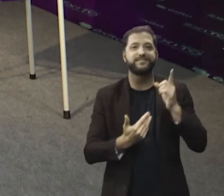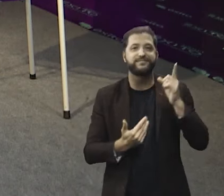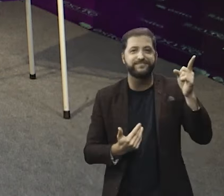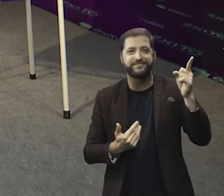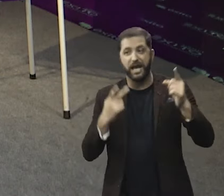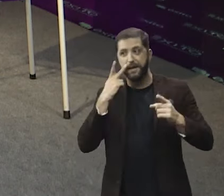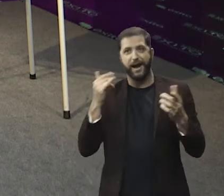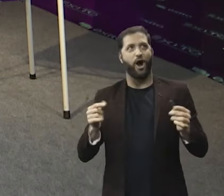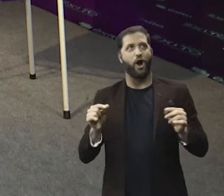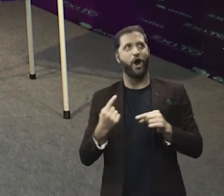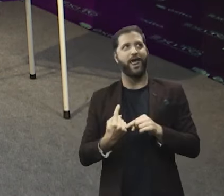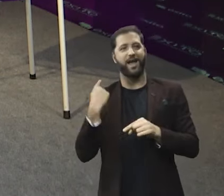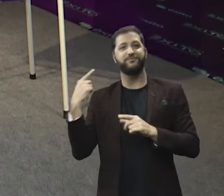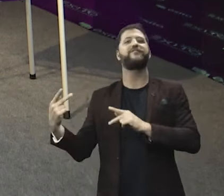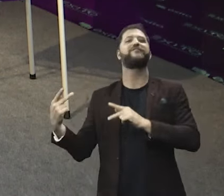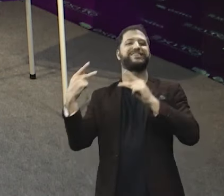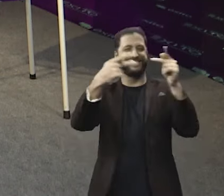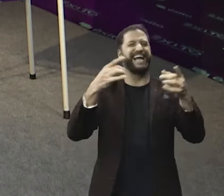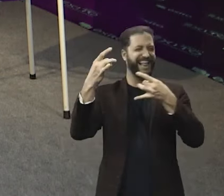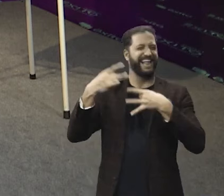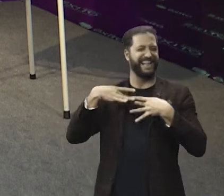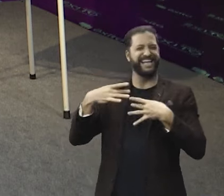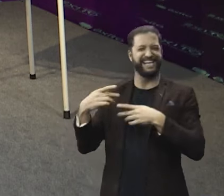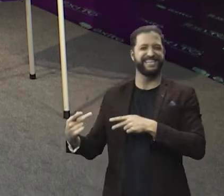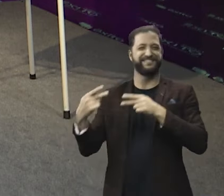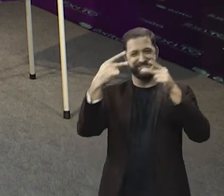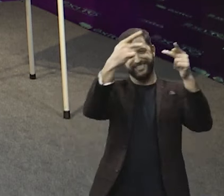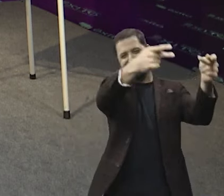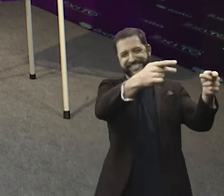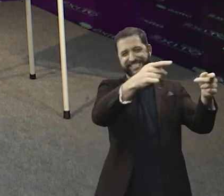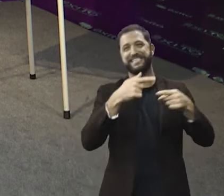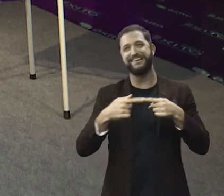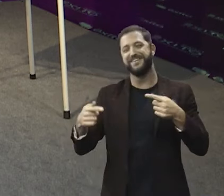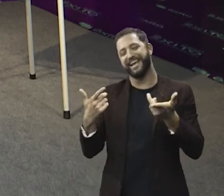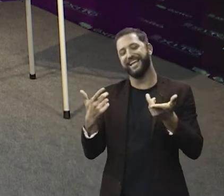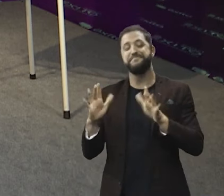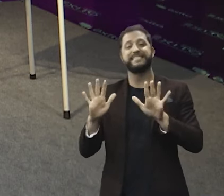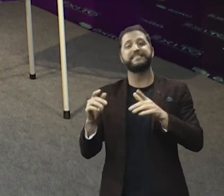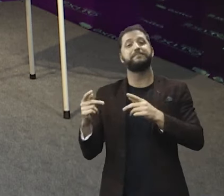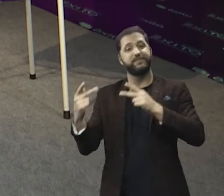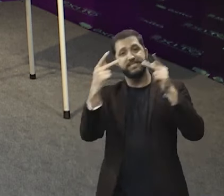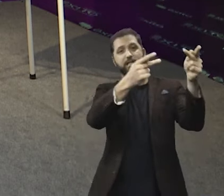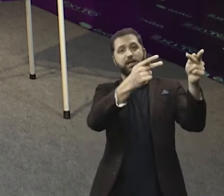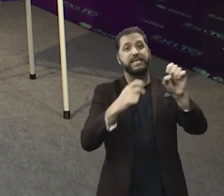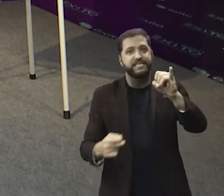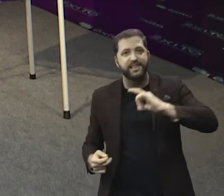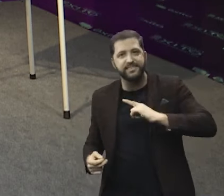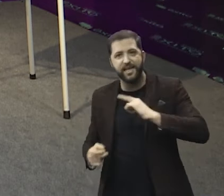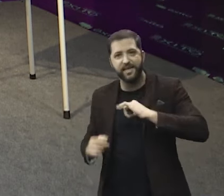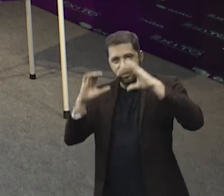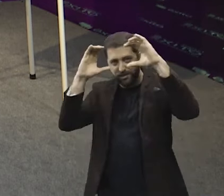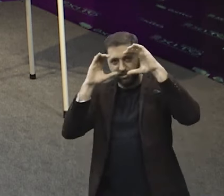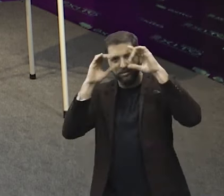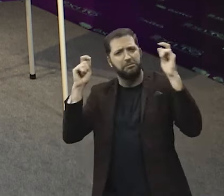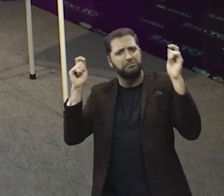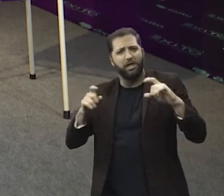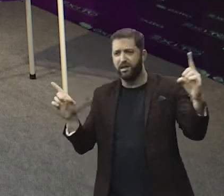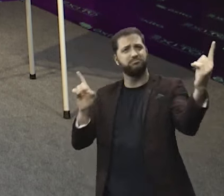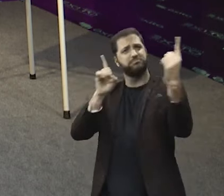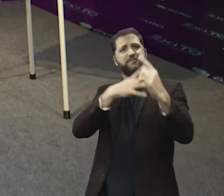lá viajou deixou a gente de mão agora sem sem jogar tênis essa semana mas olha só se tem essa realidade virtual ele vai ter uma maior